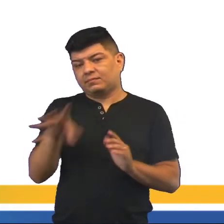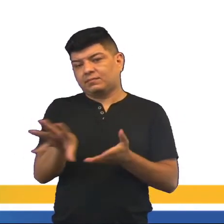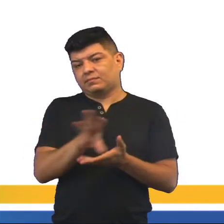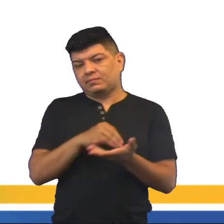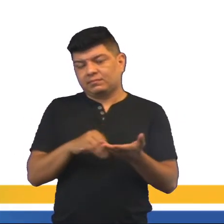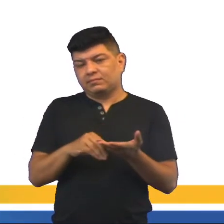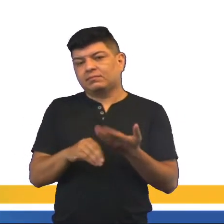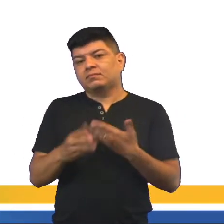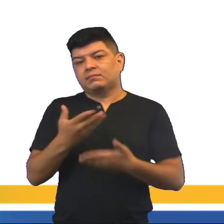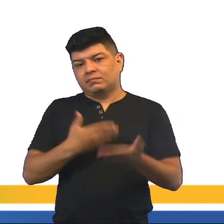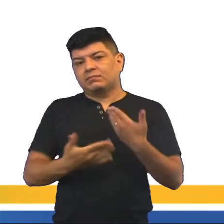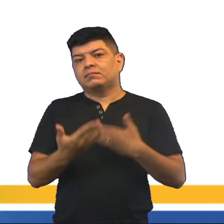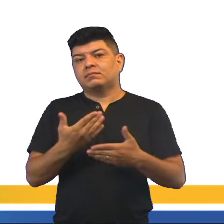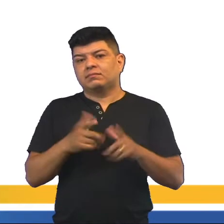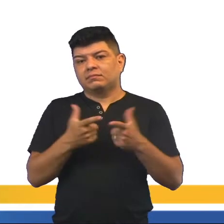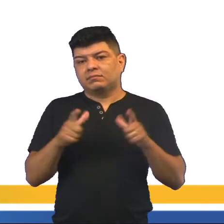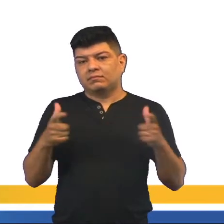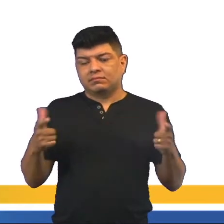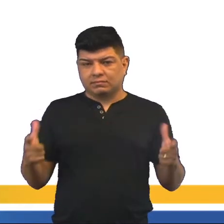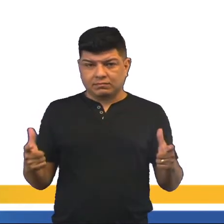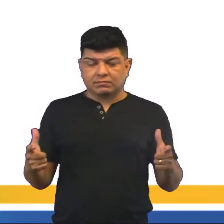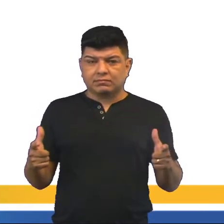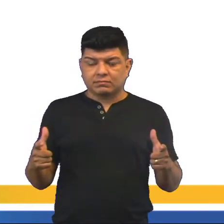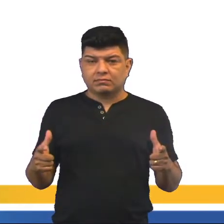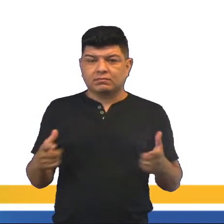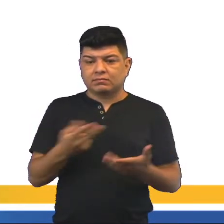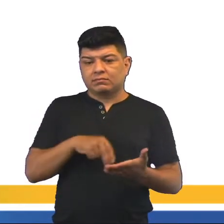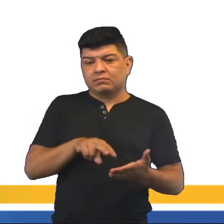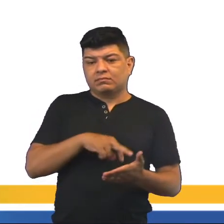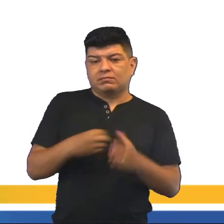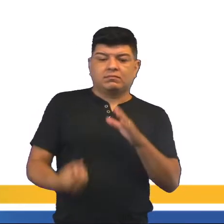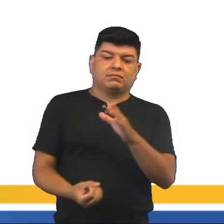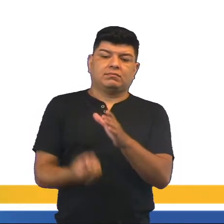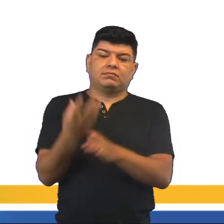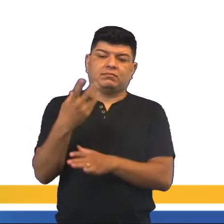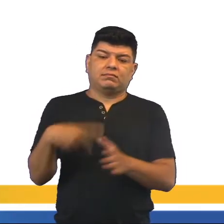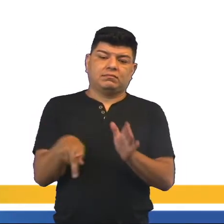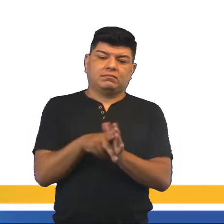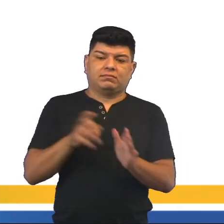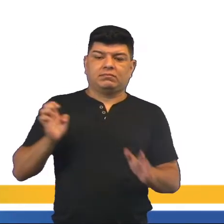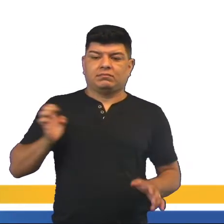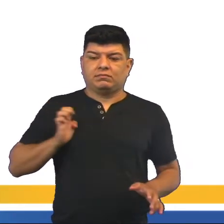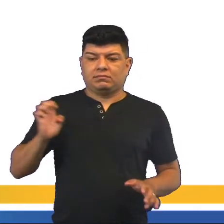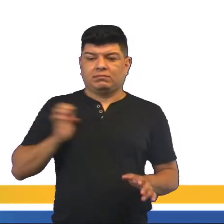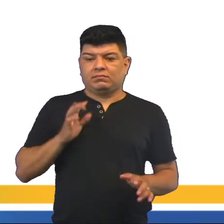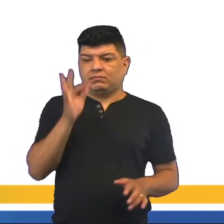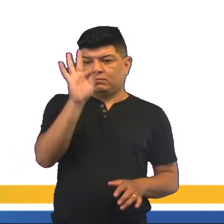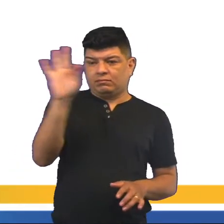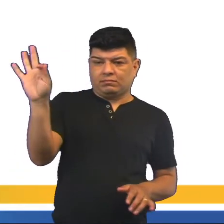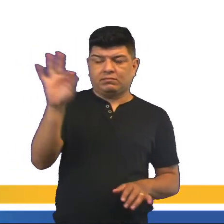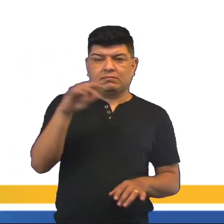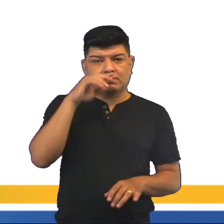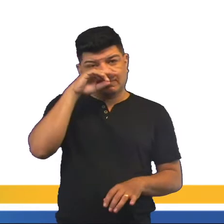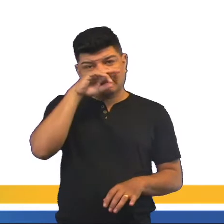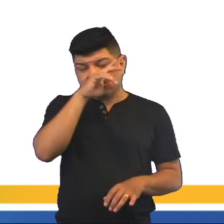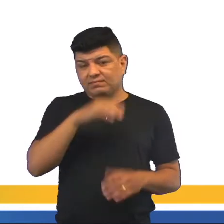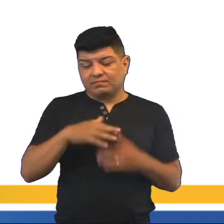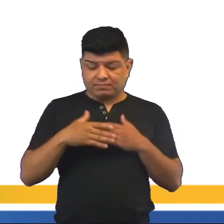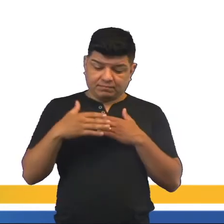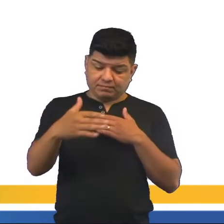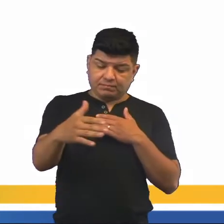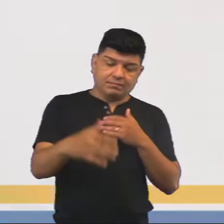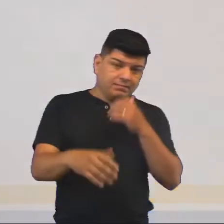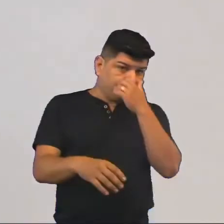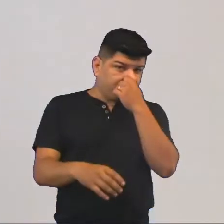de reprodução em larga escala das danças criadas pela burguesia francesa, né? Então, a partir